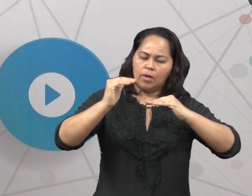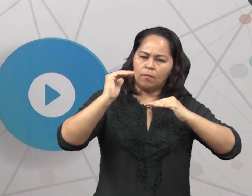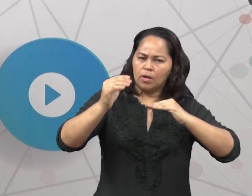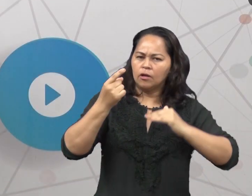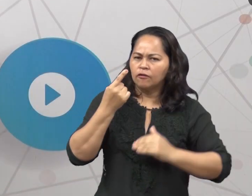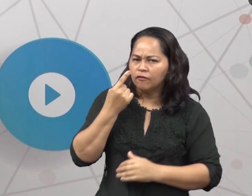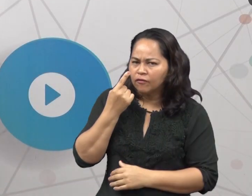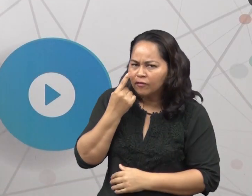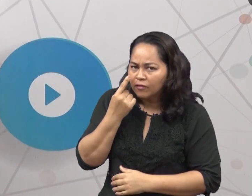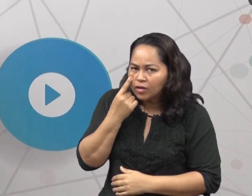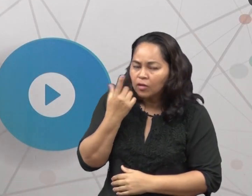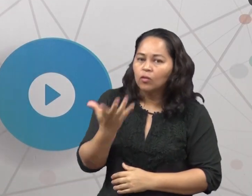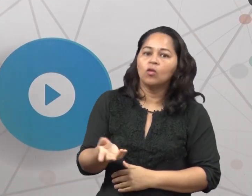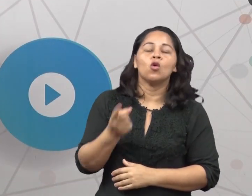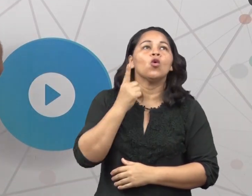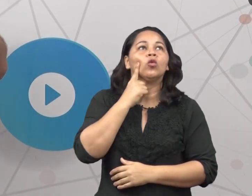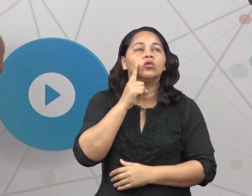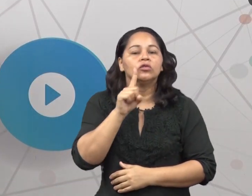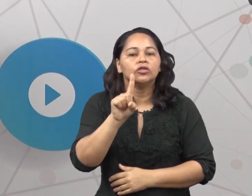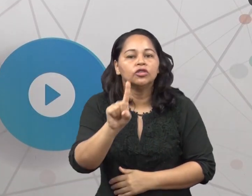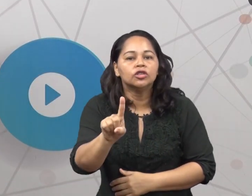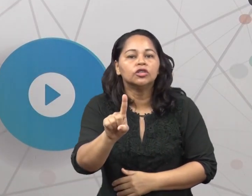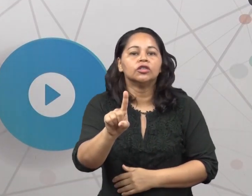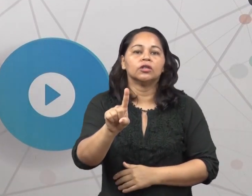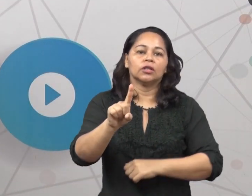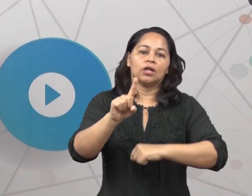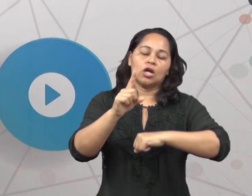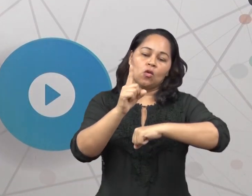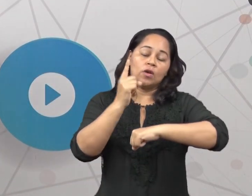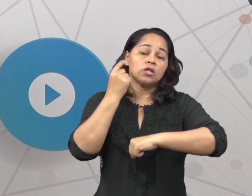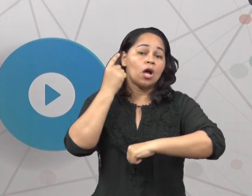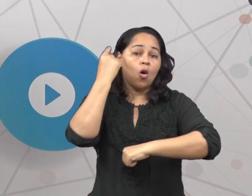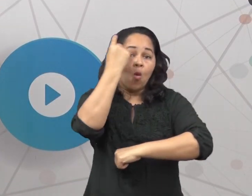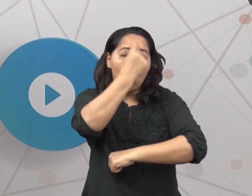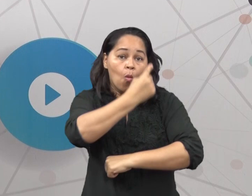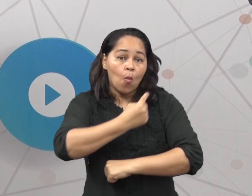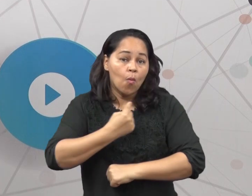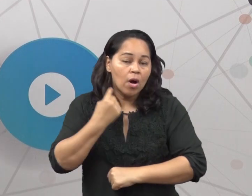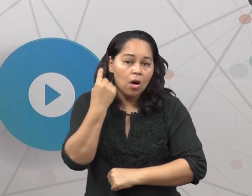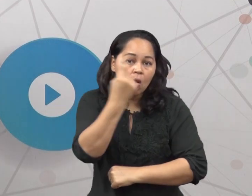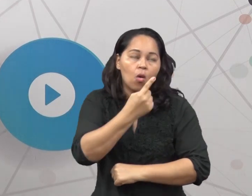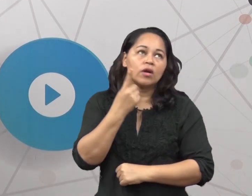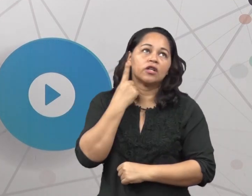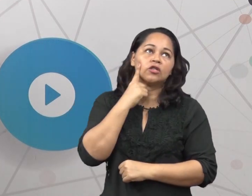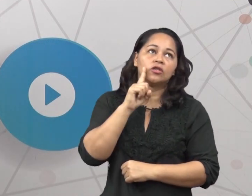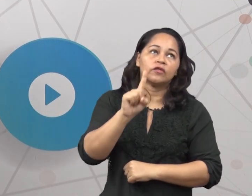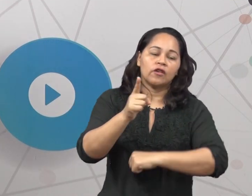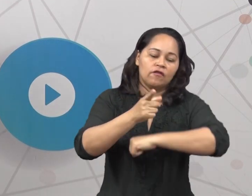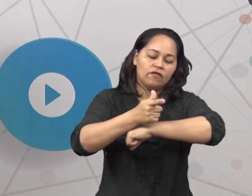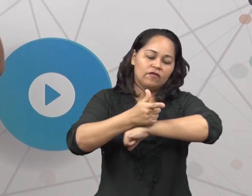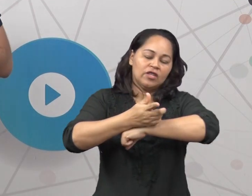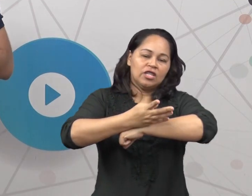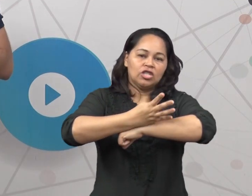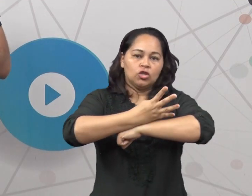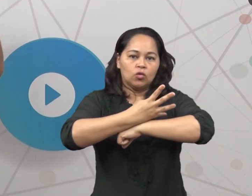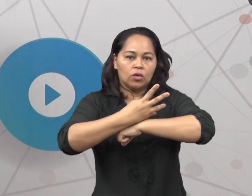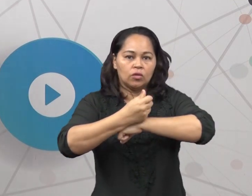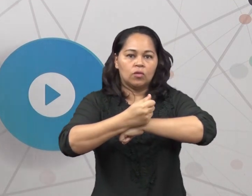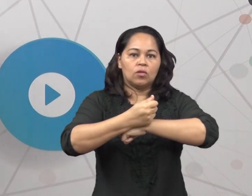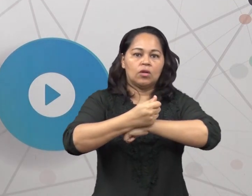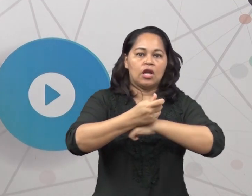gradativamente. Começa de um dia, começa de 1 hora. Quando você tem 1 hora, um dia, 24 horas, a